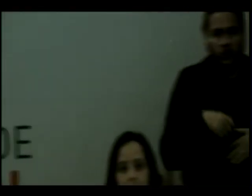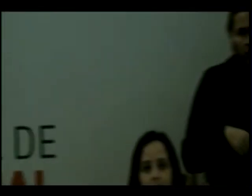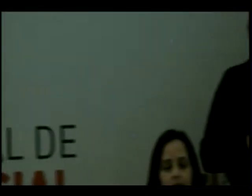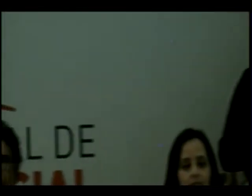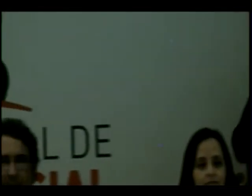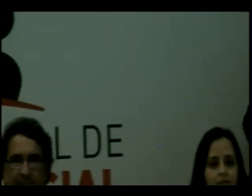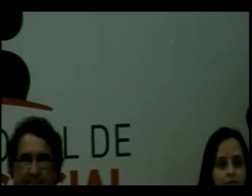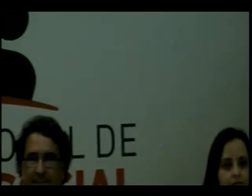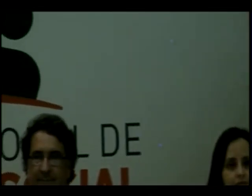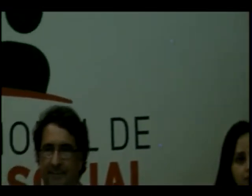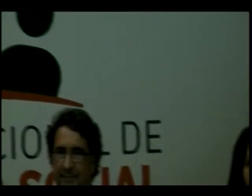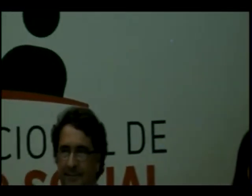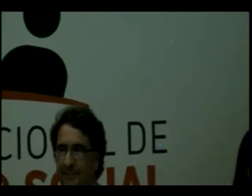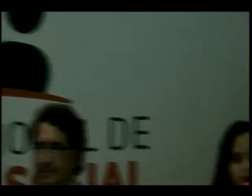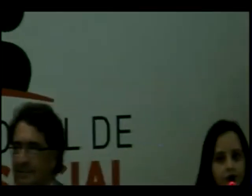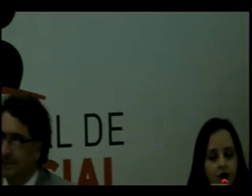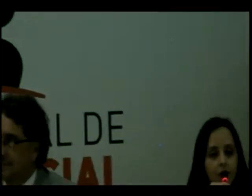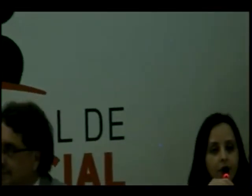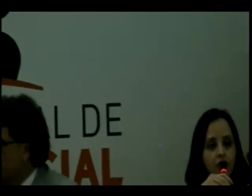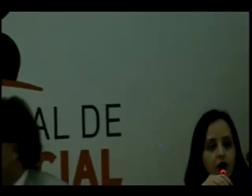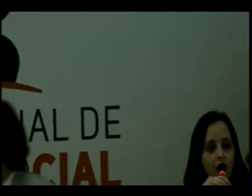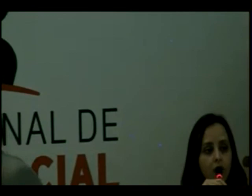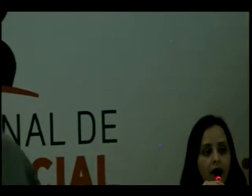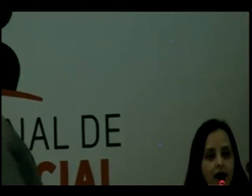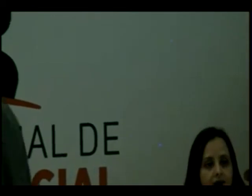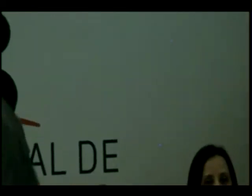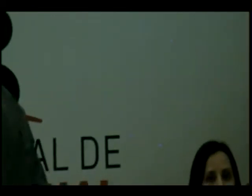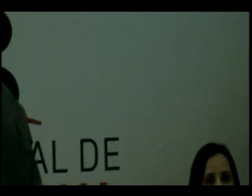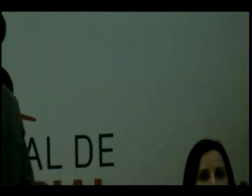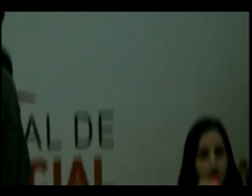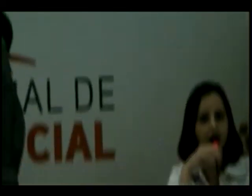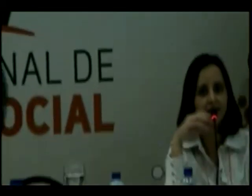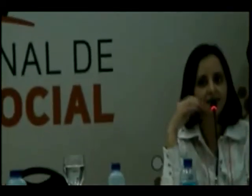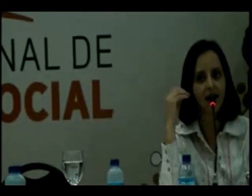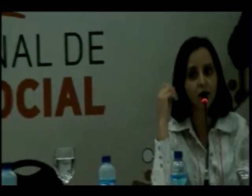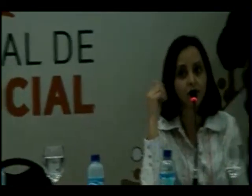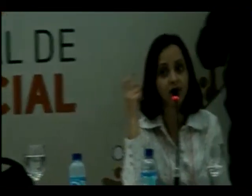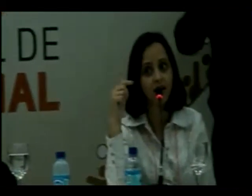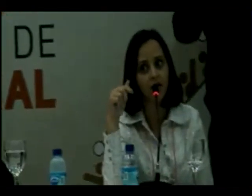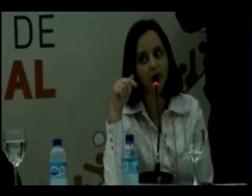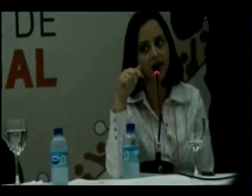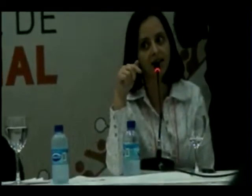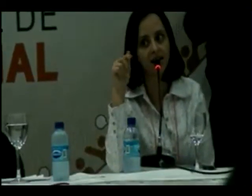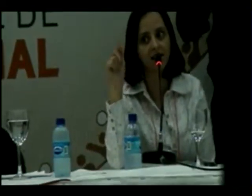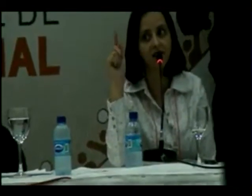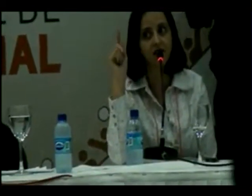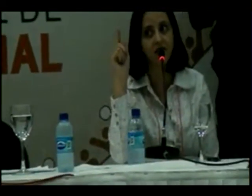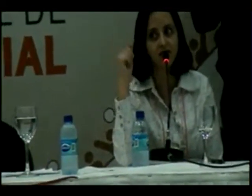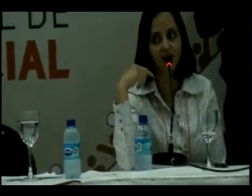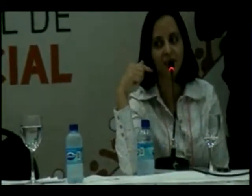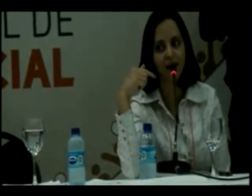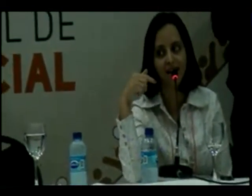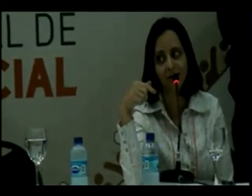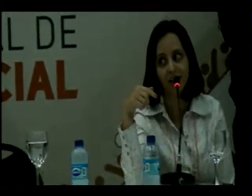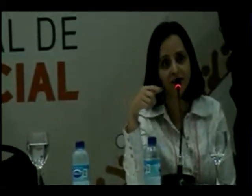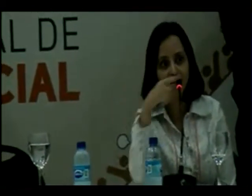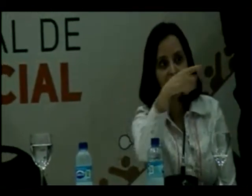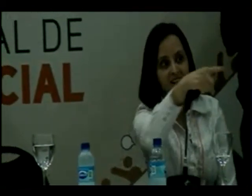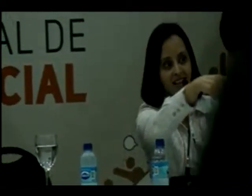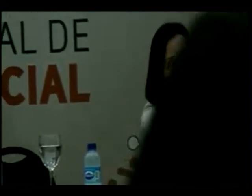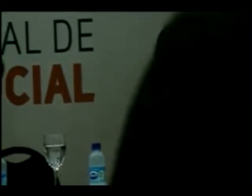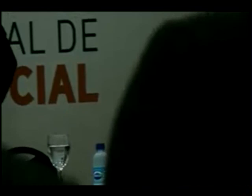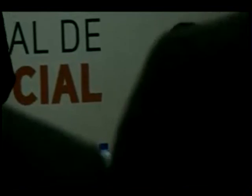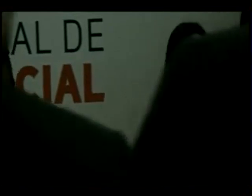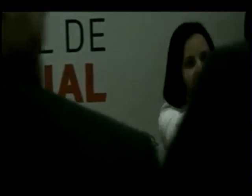que quiserem assinar no fundo da sala, lá, por favor. Pessoal, alguém esqueceu um casaco que está com uma carteira de trabalho